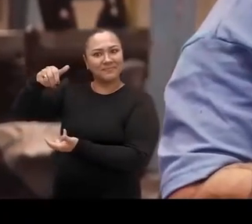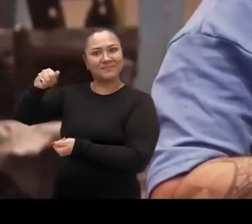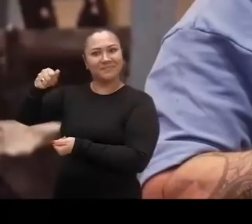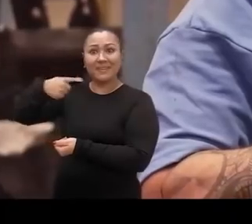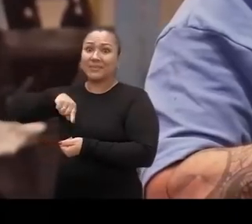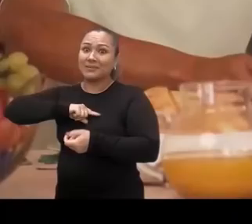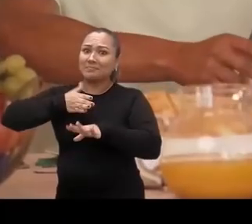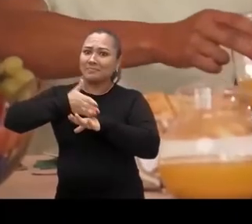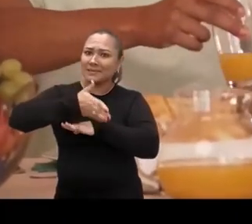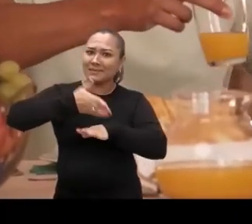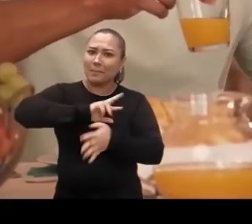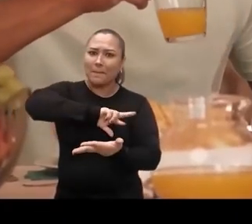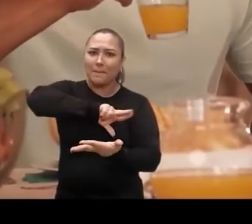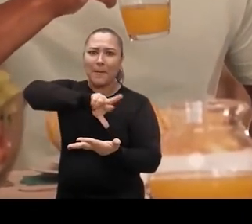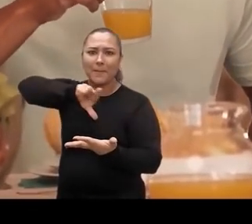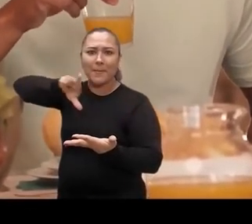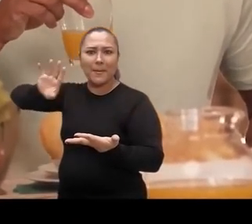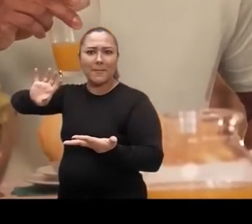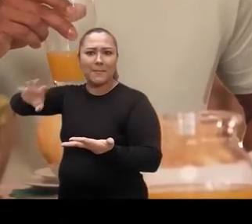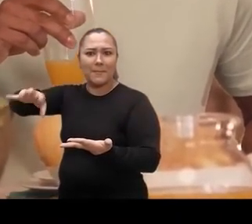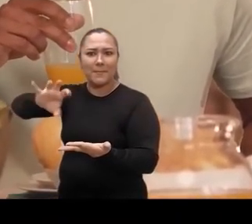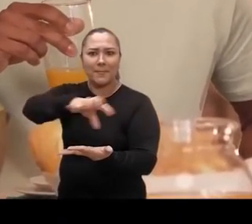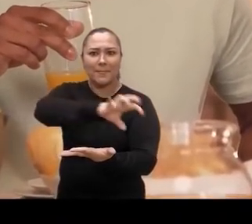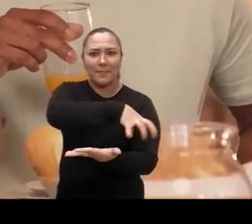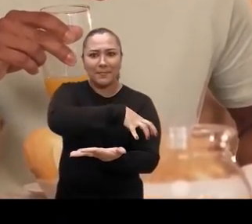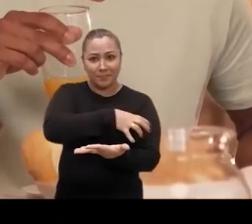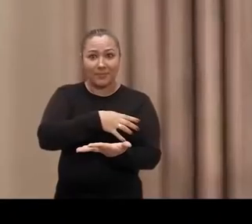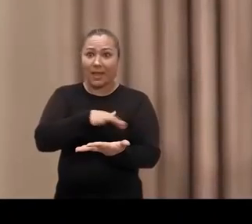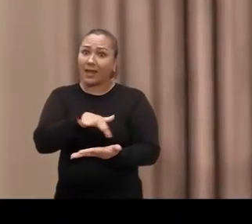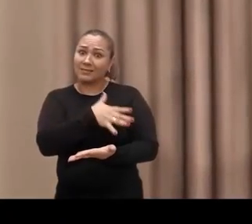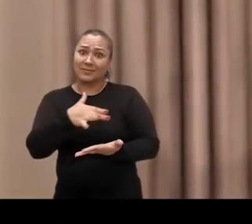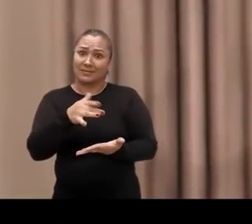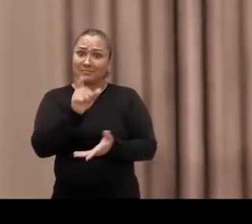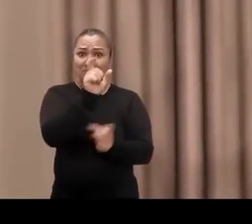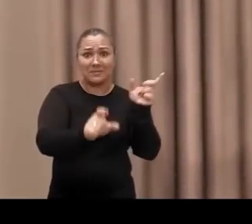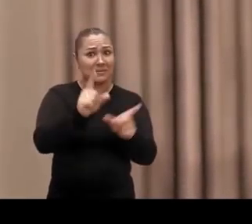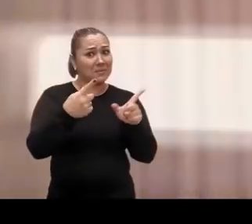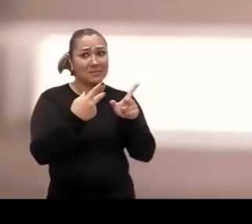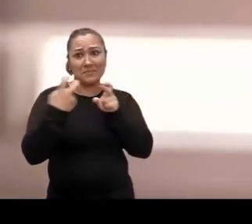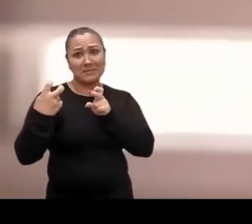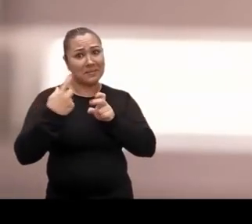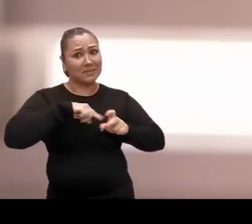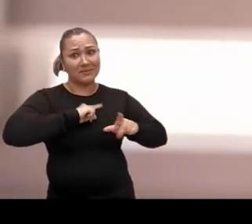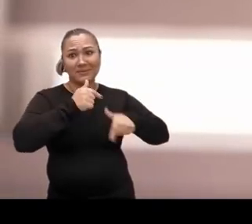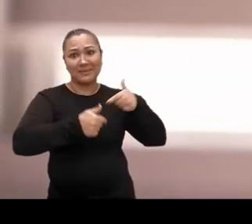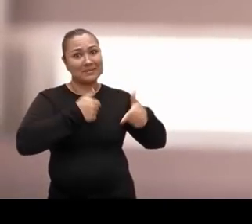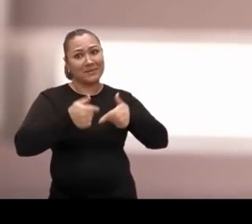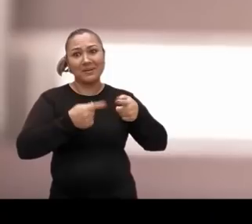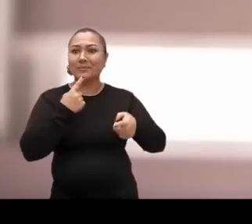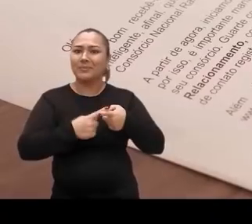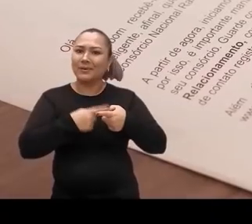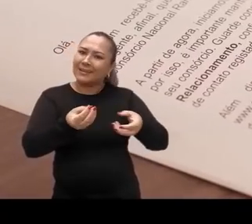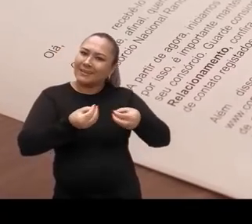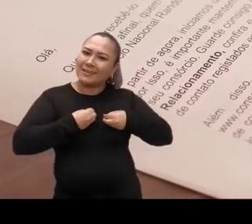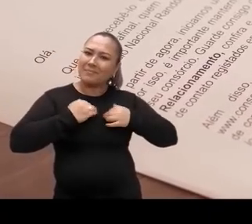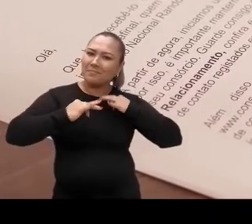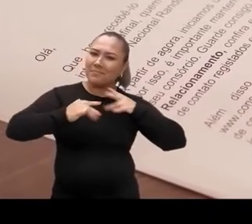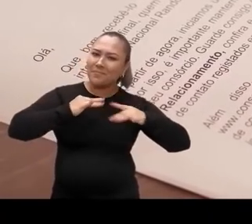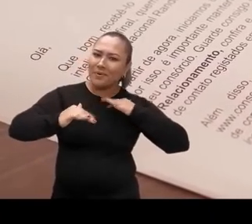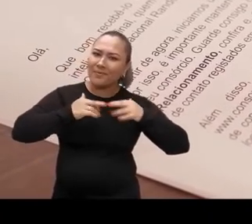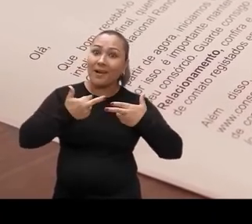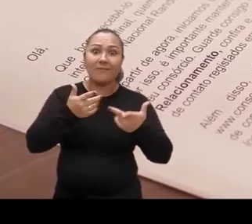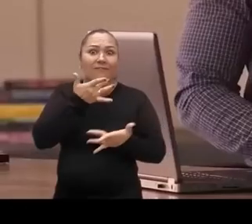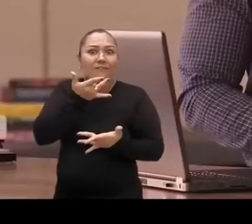países. Estamos presentes em diversos setores, muitas vezes sem ninguém perceber. Porque o que